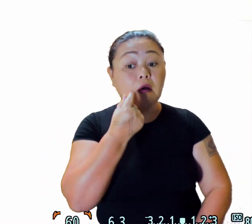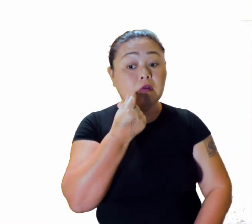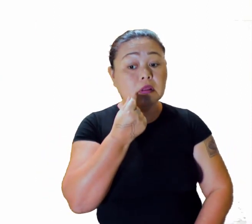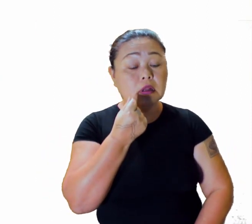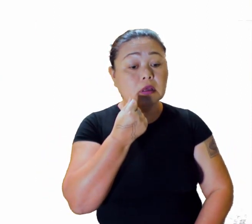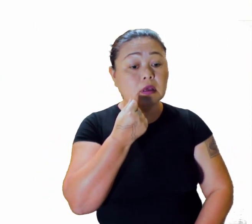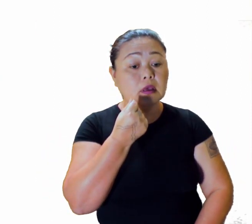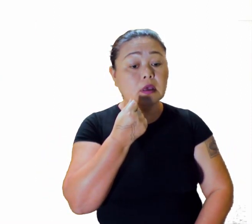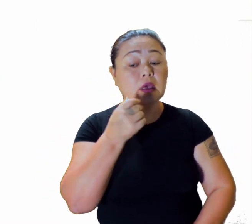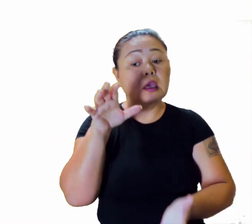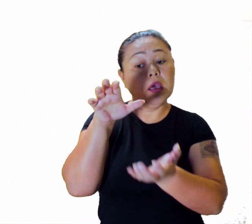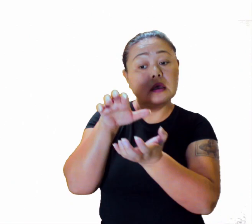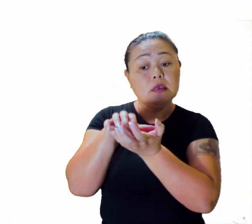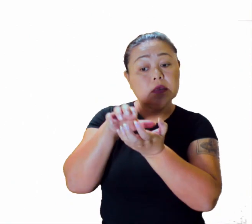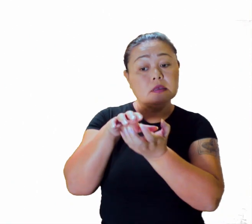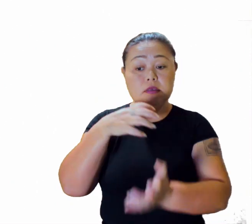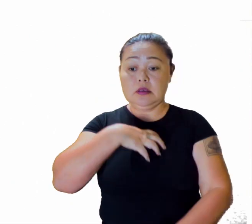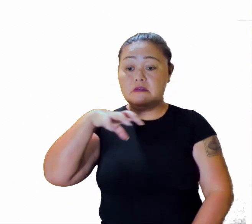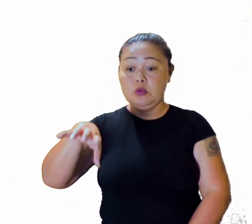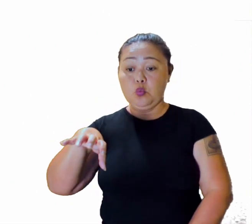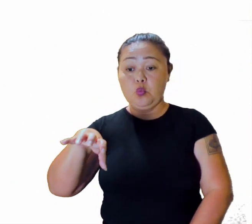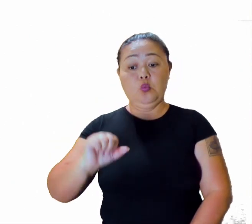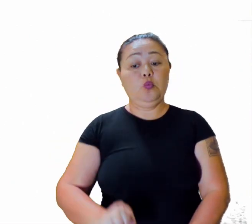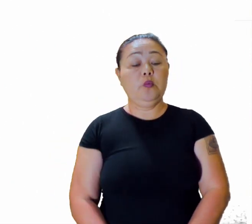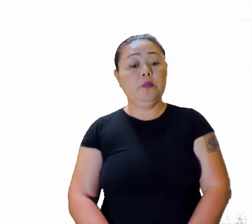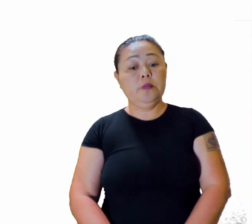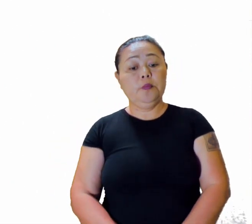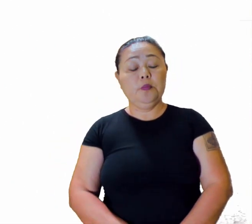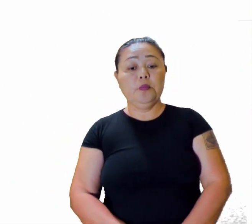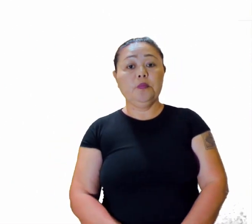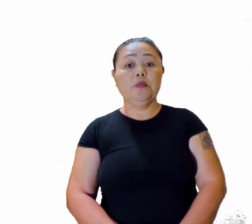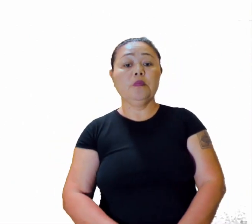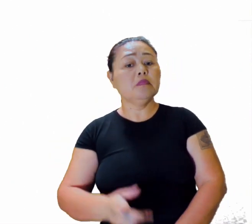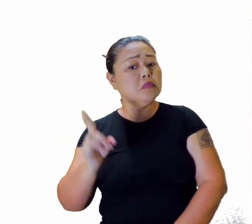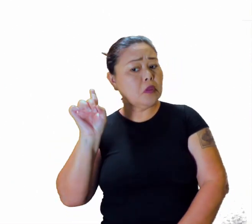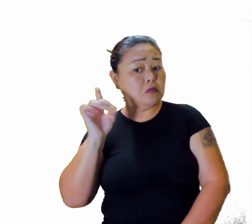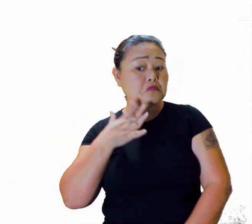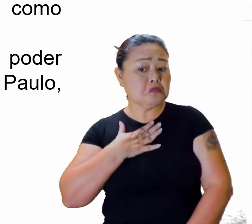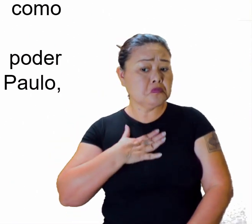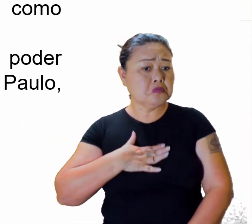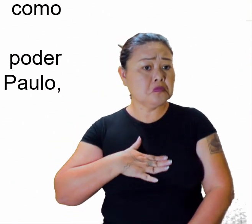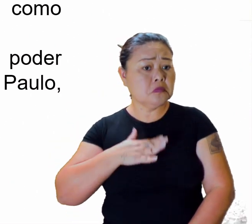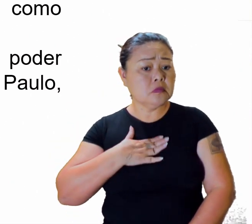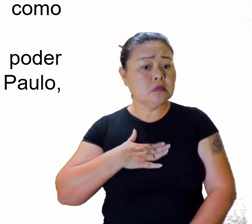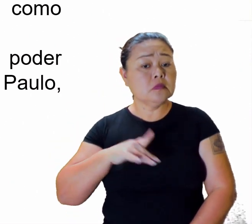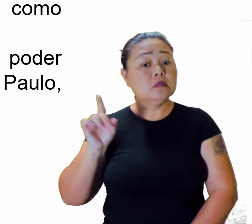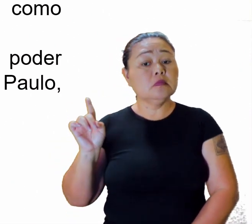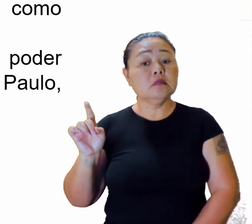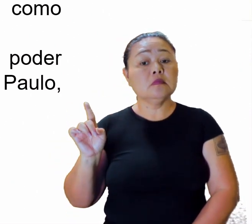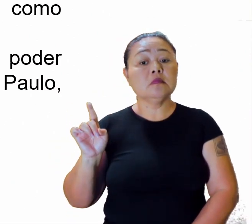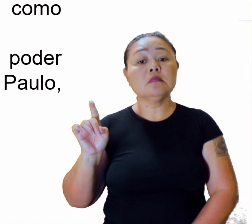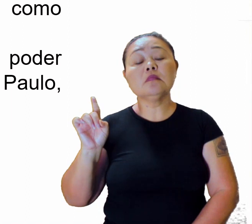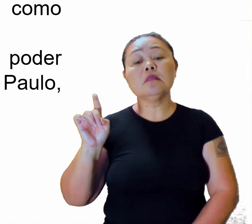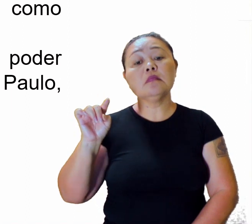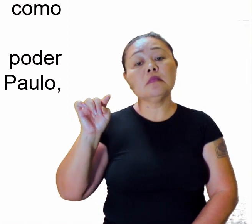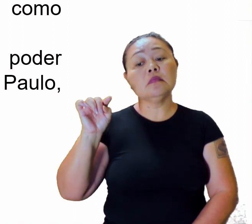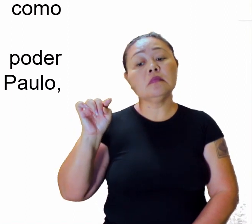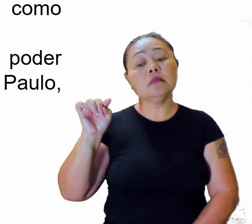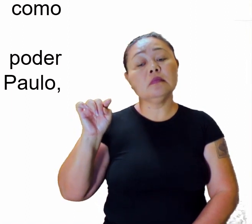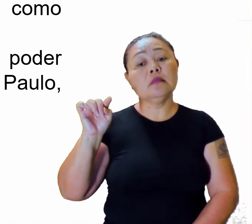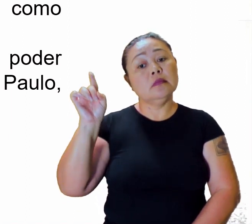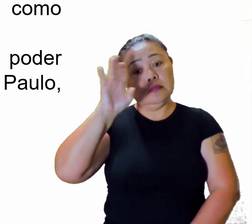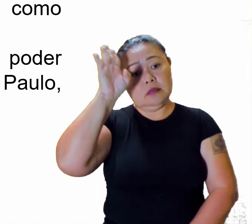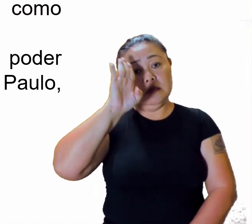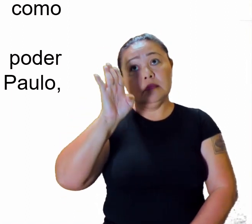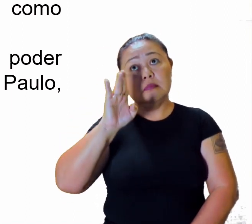Fortaleza, Recife e Salvador. E aí, professor, o que você acha? Eu acho que está tranquilo. Está tranquilo. Né? Olha só,